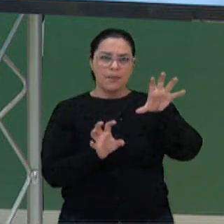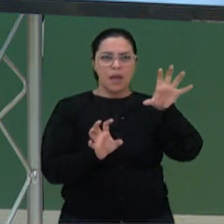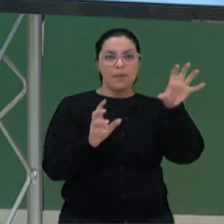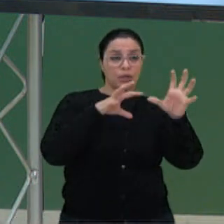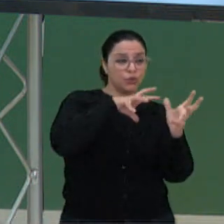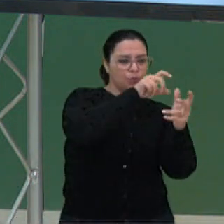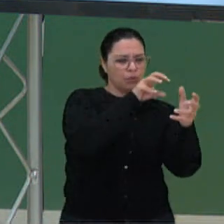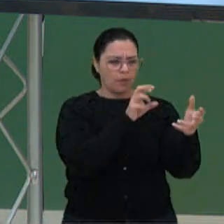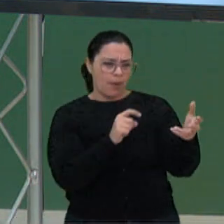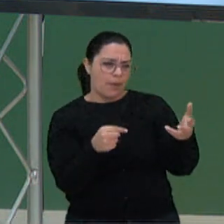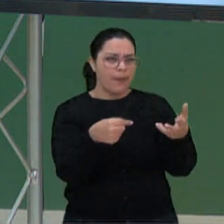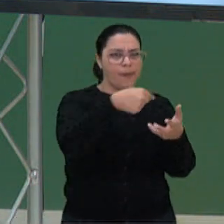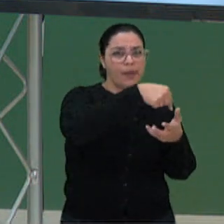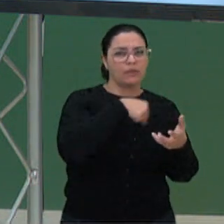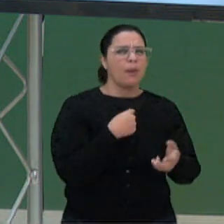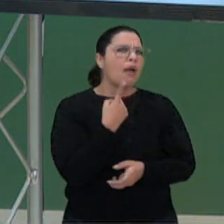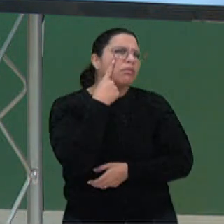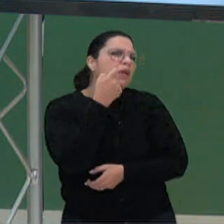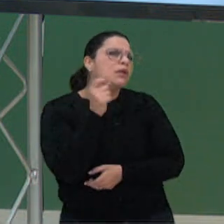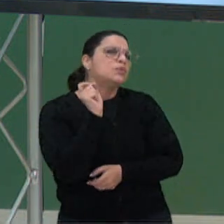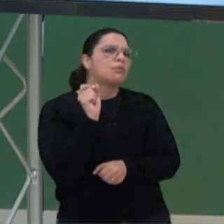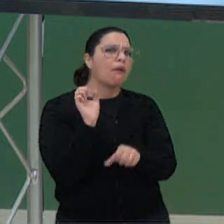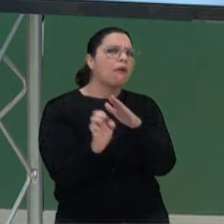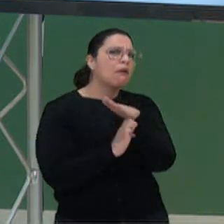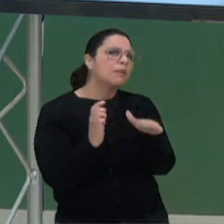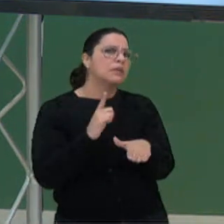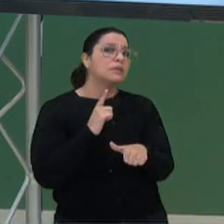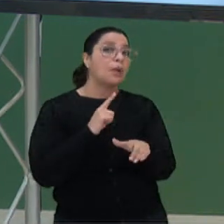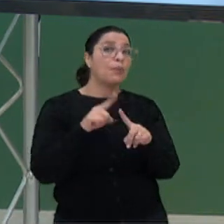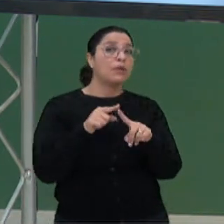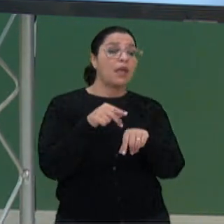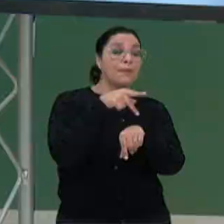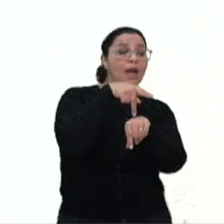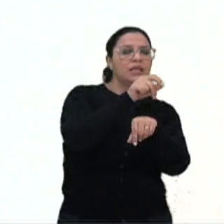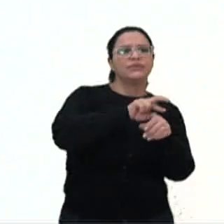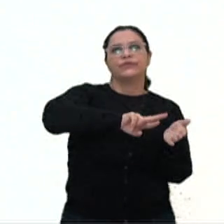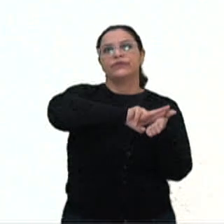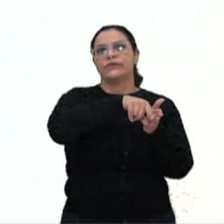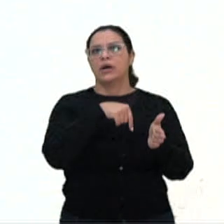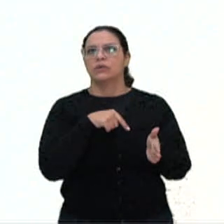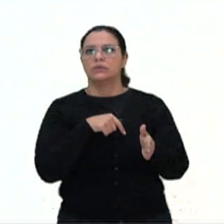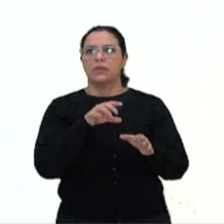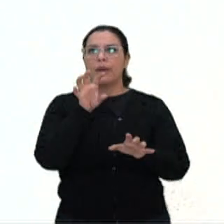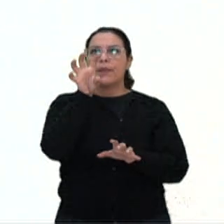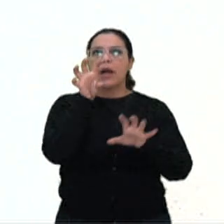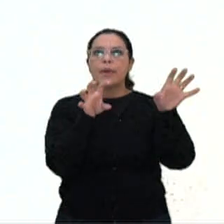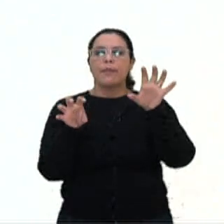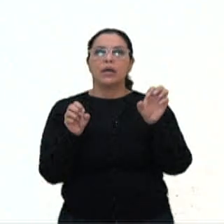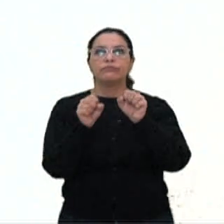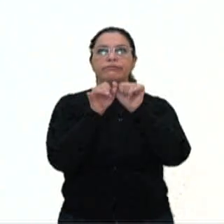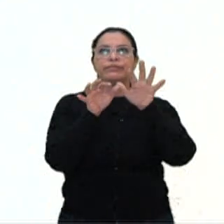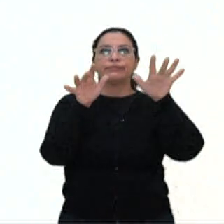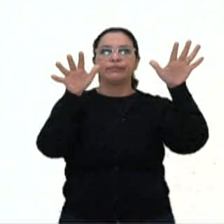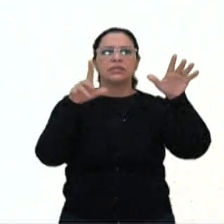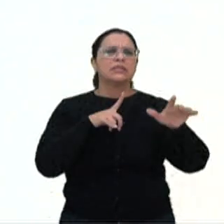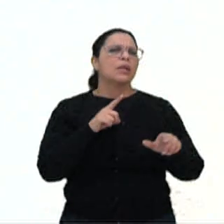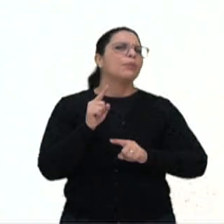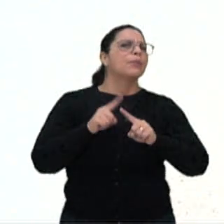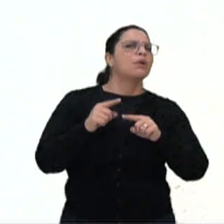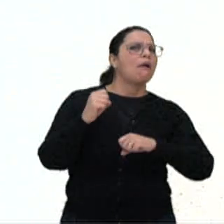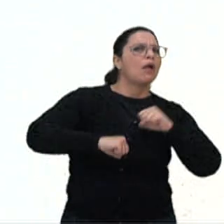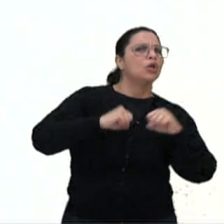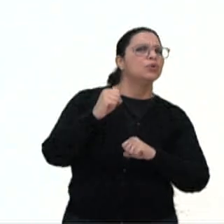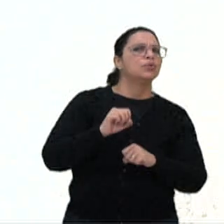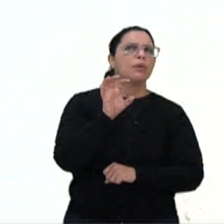mundo. Qual é o interesse delas em sair pelo mundo, nessa dispersão espacial aqui da